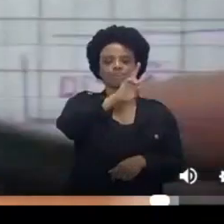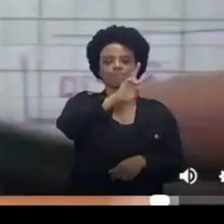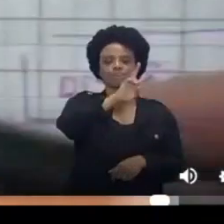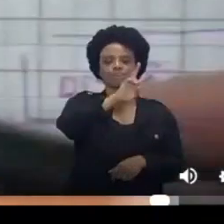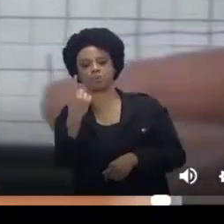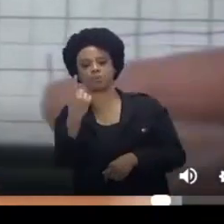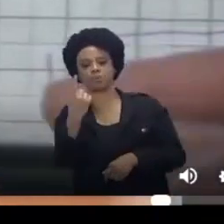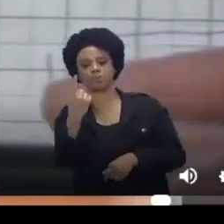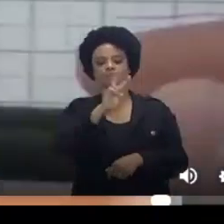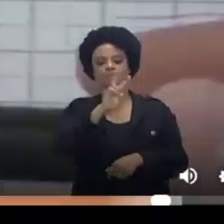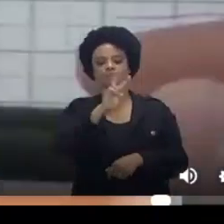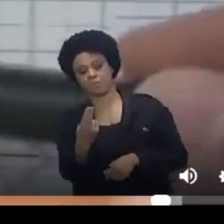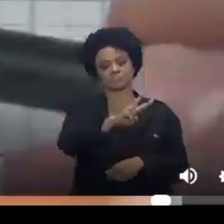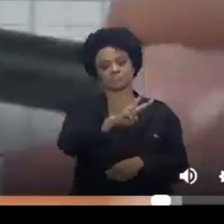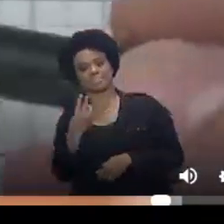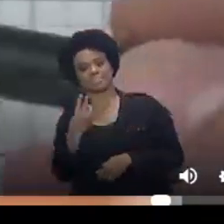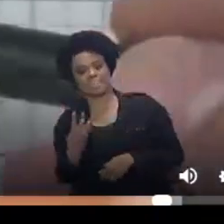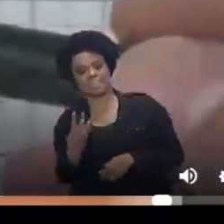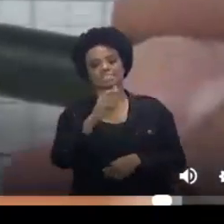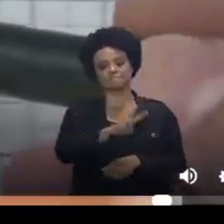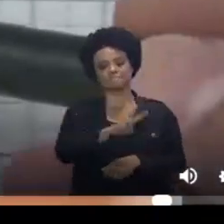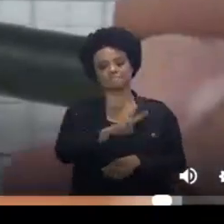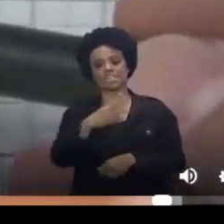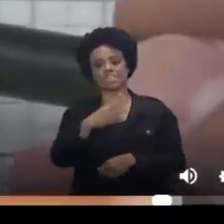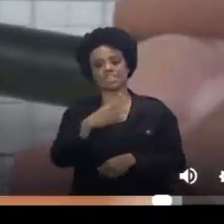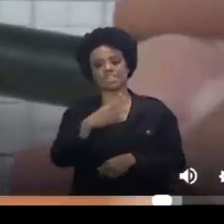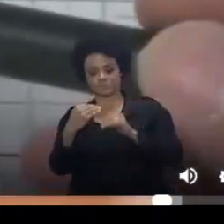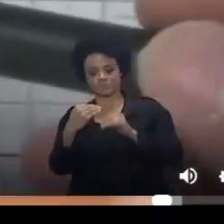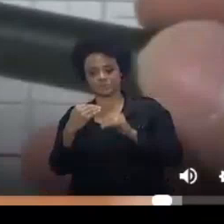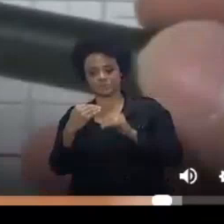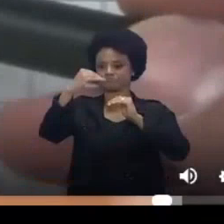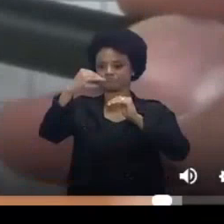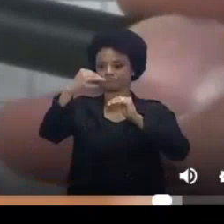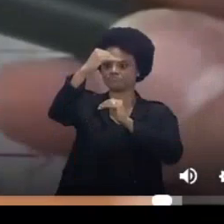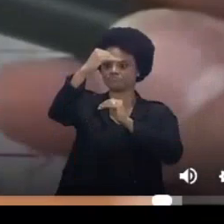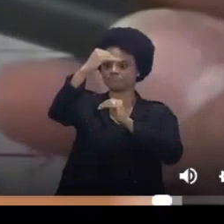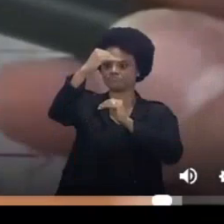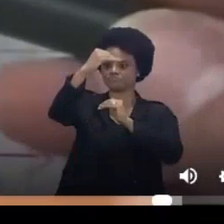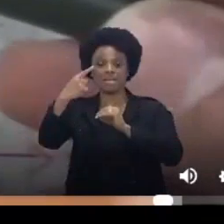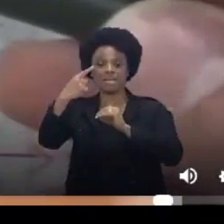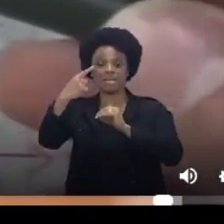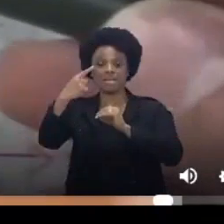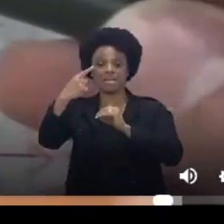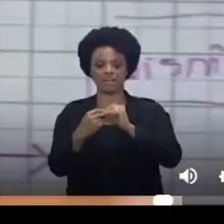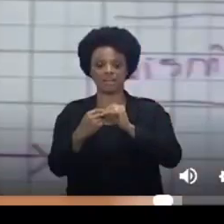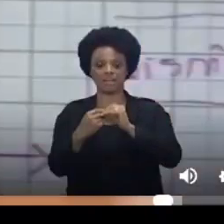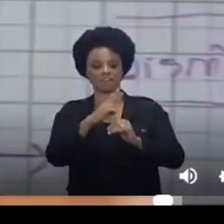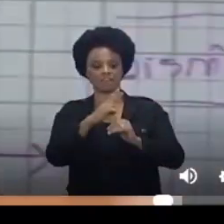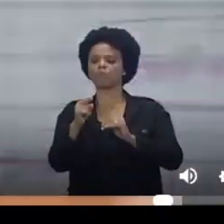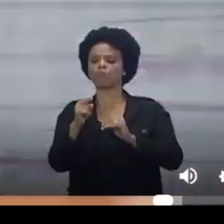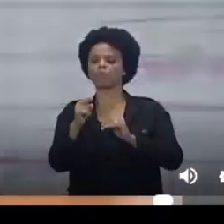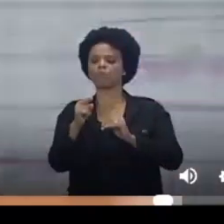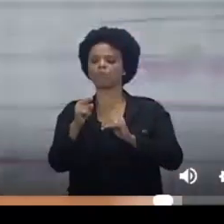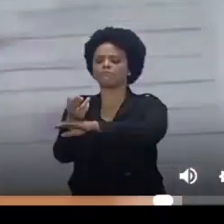Velocidade entre o trecho 1, né? Velocidade entre o trecho 2, 3 e 4. Então,